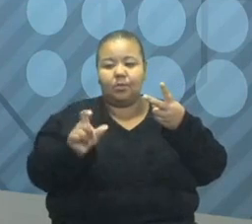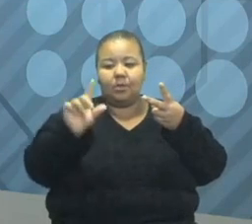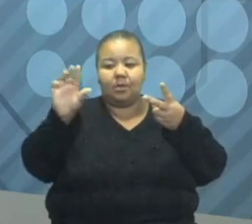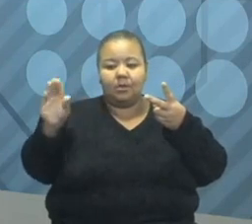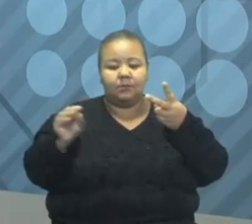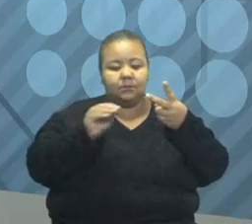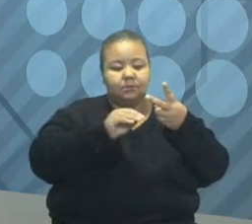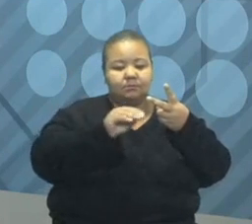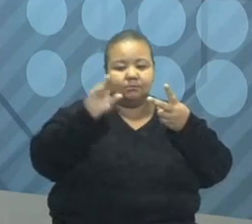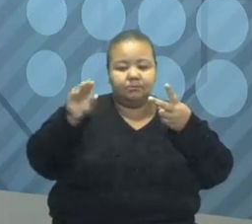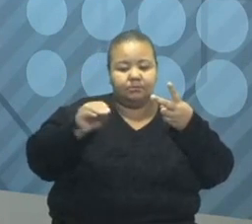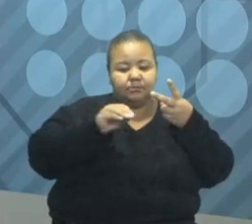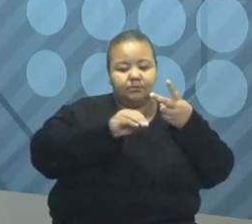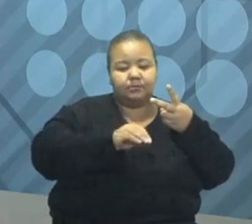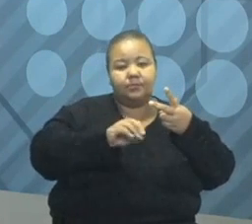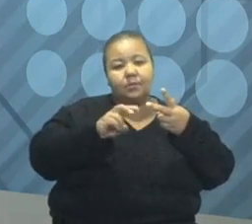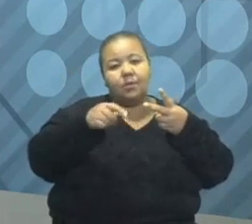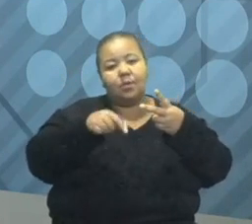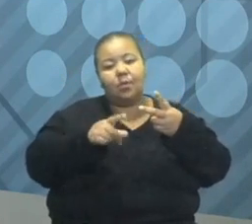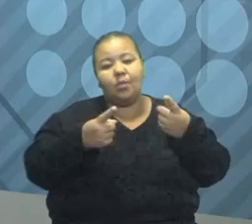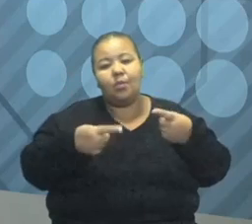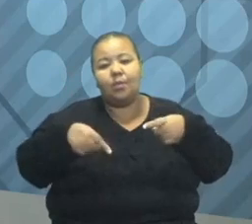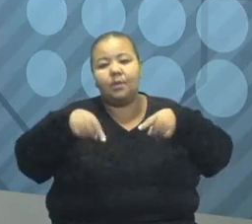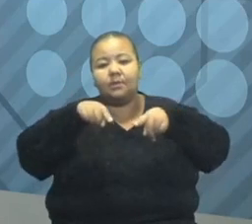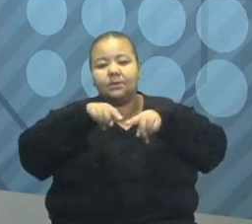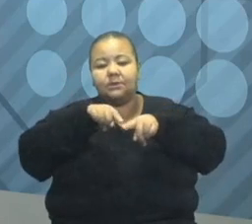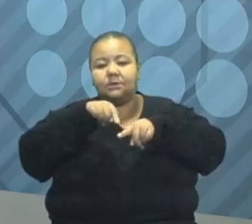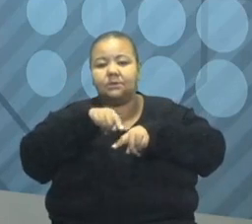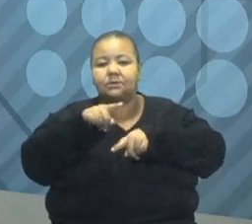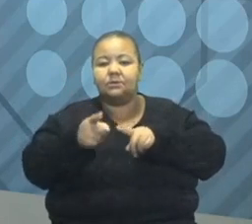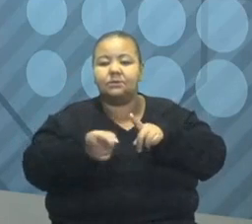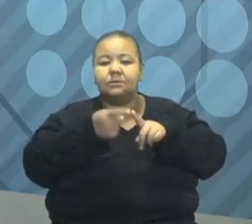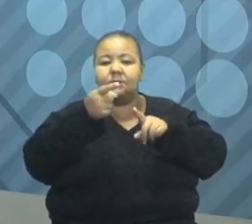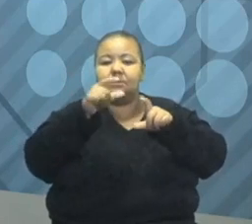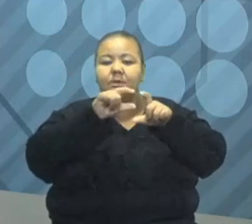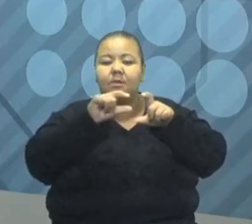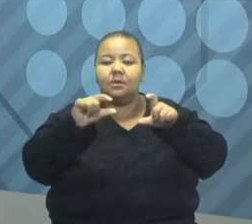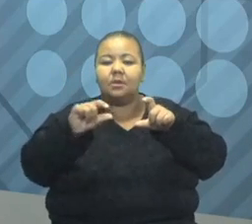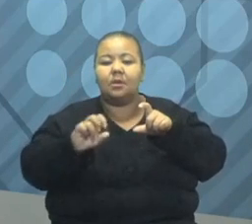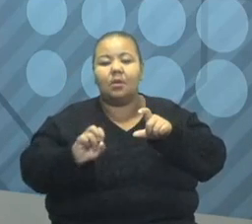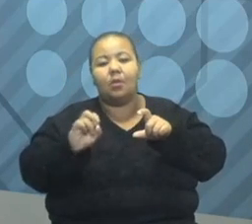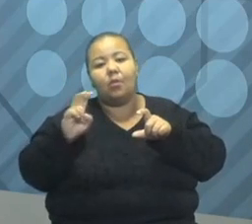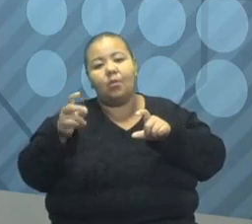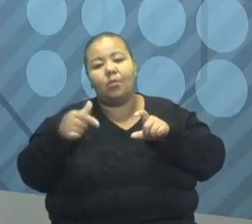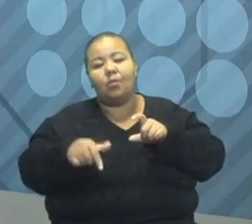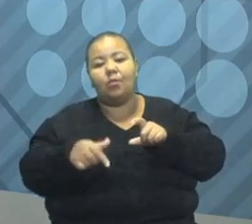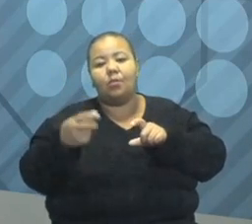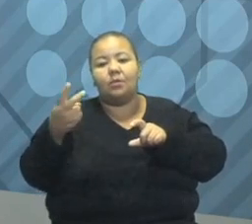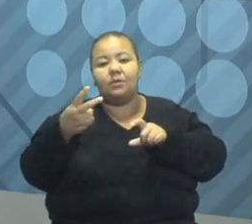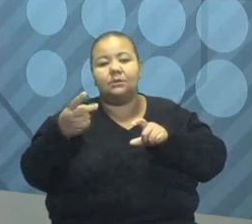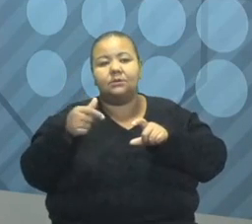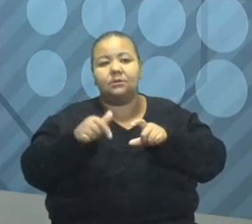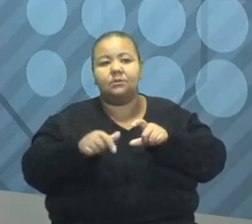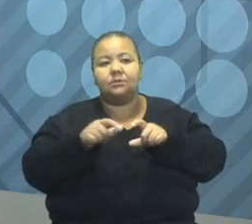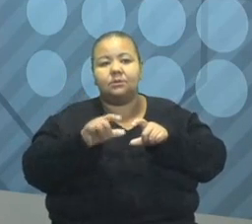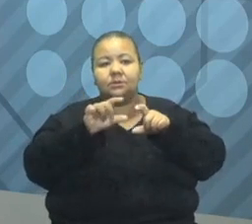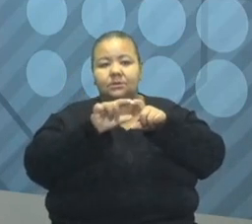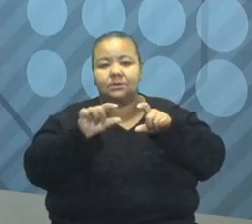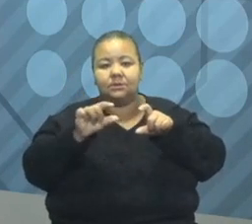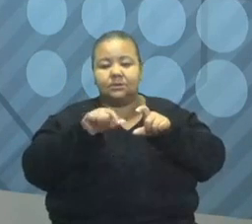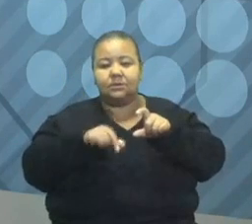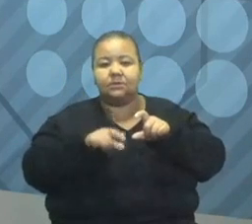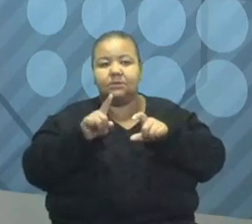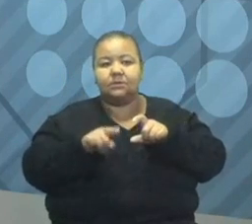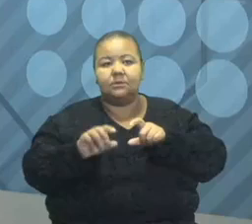coluna e a segunda coluna, ou ainda repetir a primeira linha ou a segunda linha. Então,